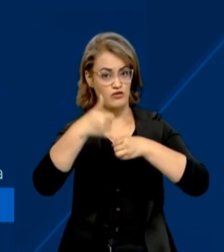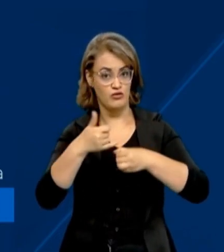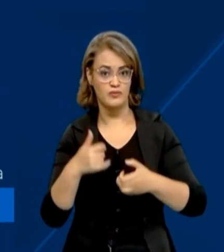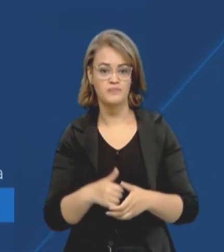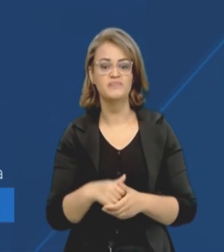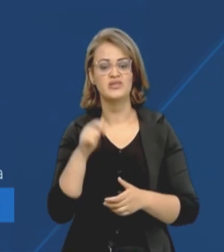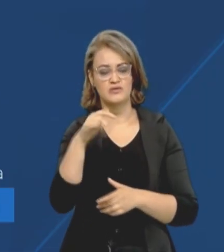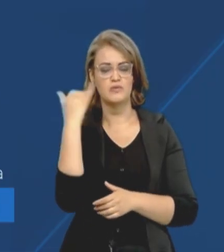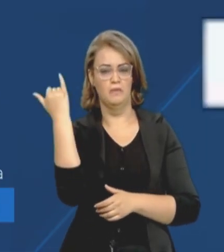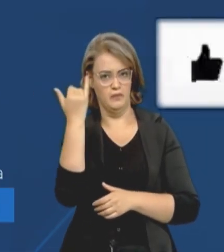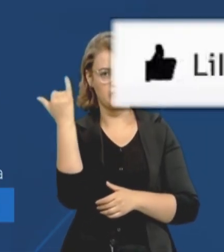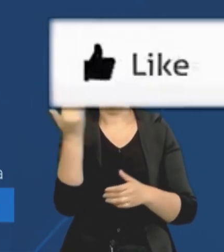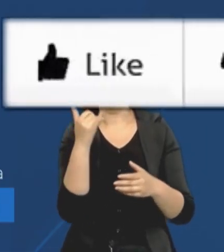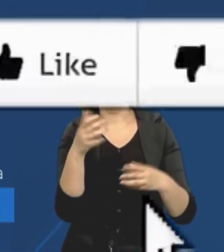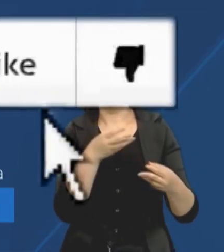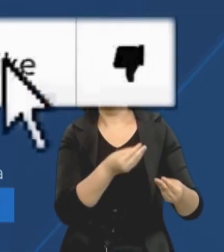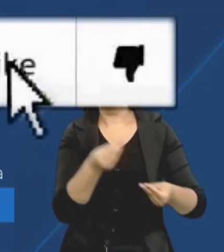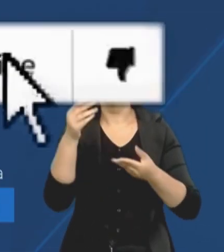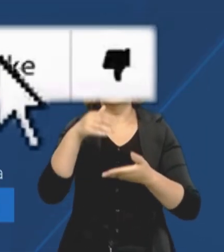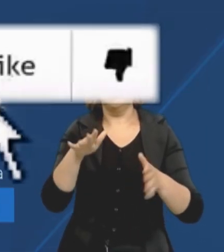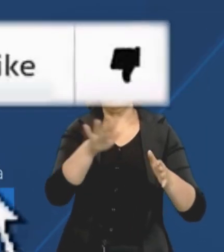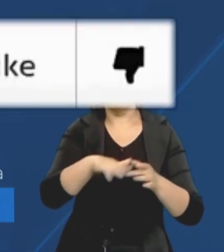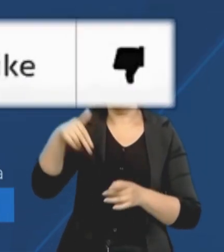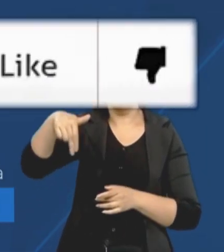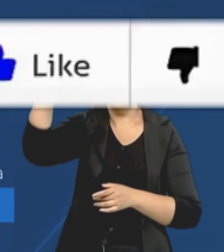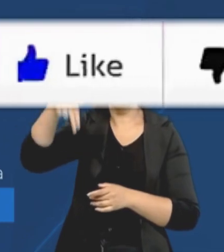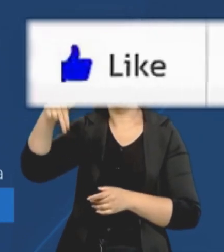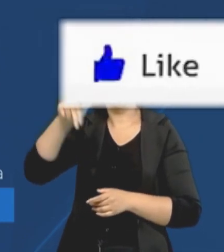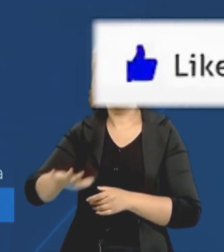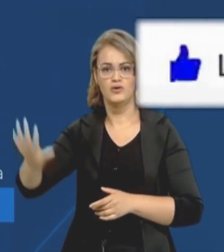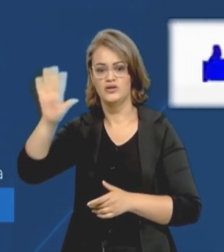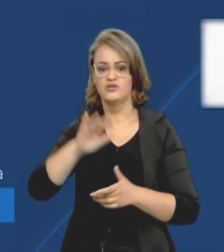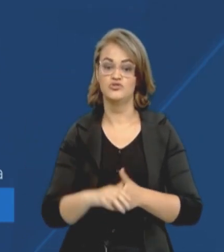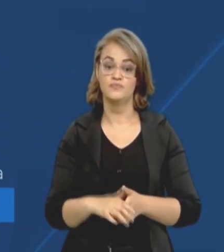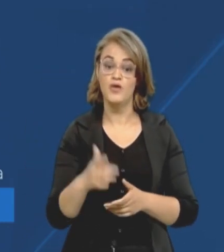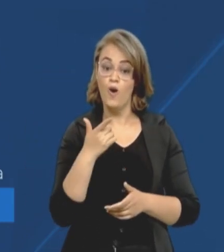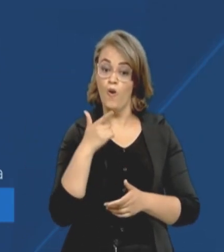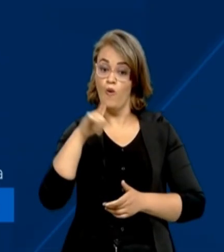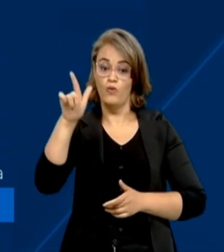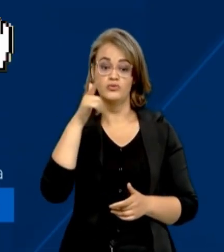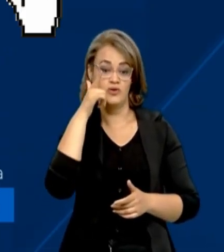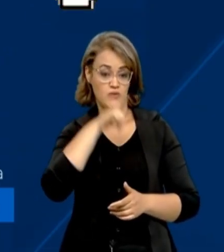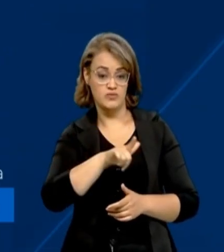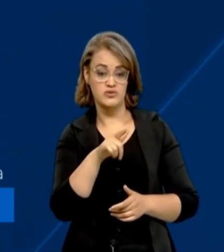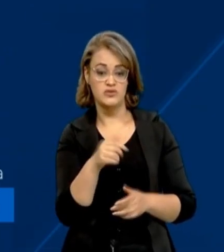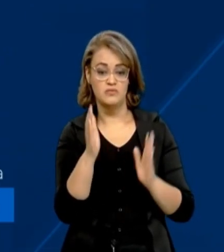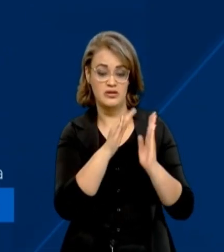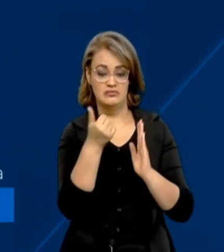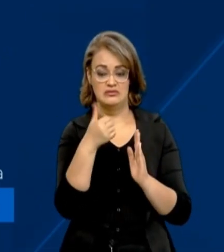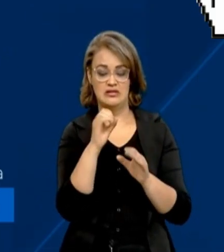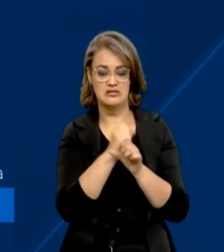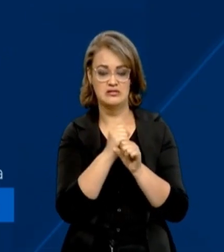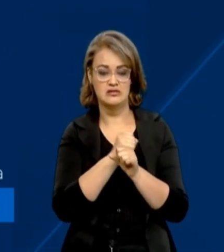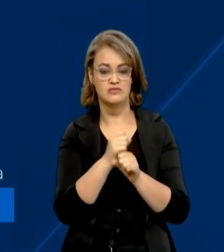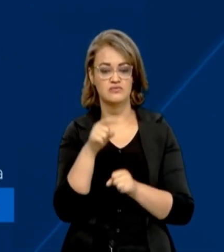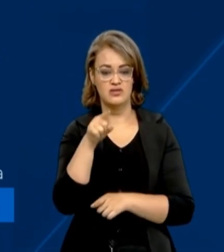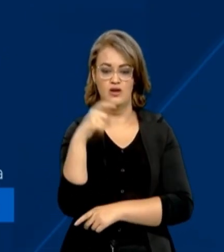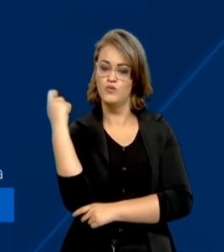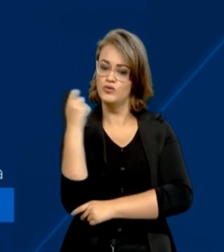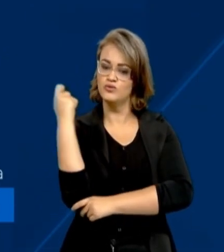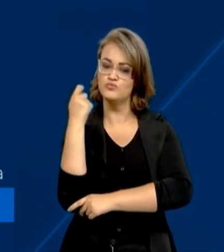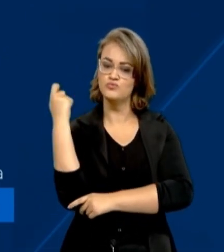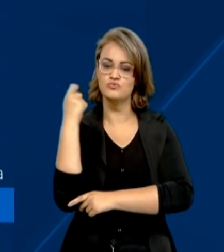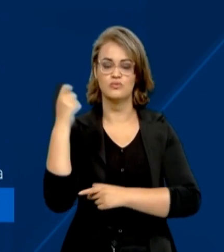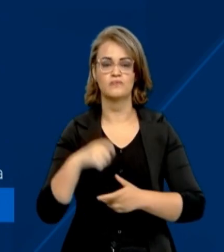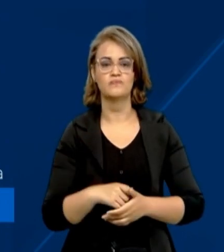importante ramal de distribuição para as regiões Norte e Nordeste. Outro terminal concedido por 10 anos está em Pelotas, no Rio Grande do